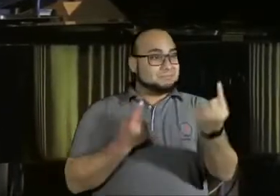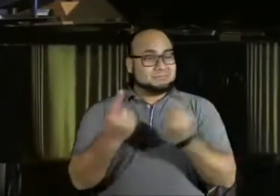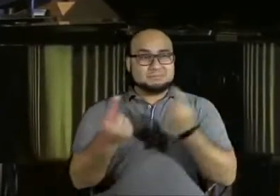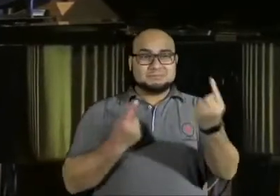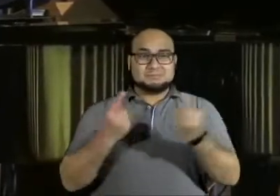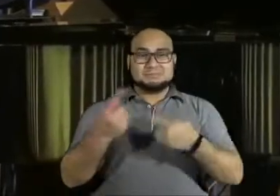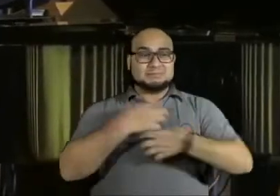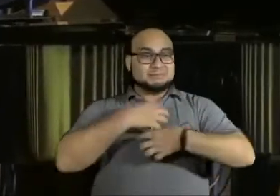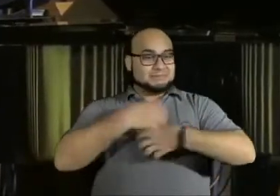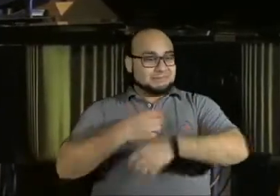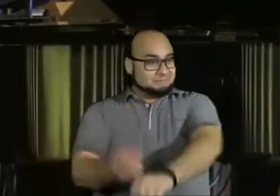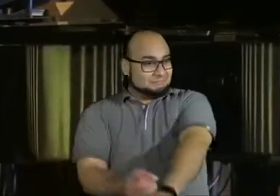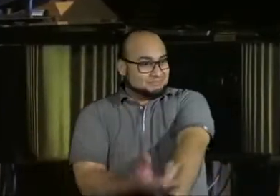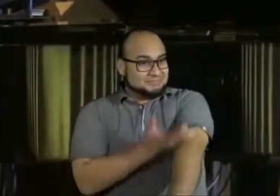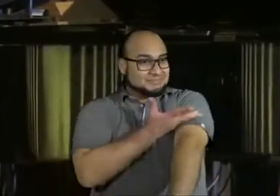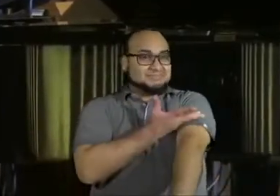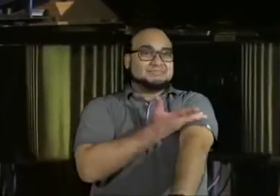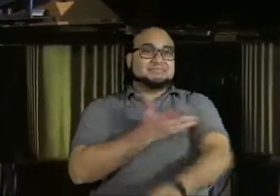sentir arrepio? Tira a roupa no frio.